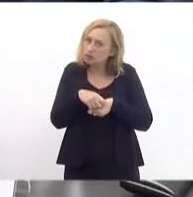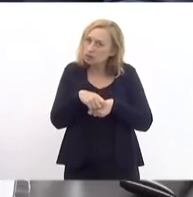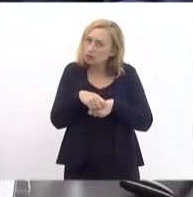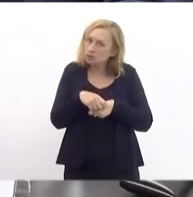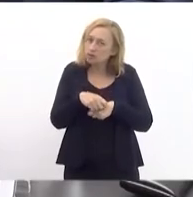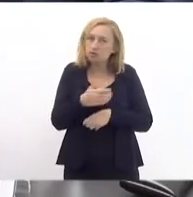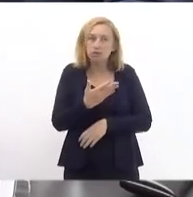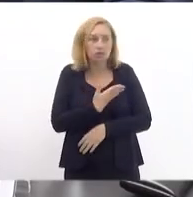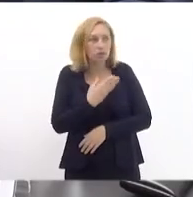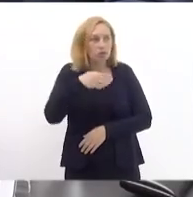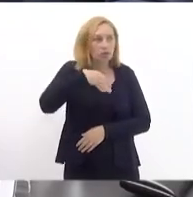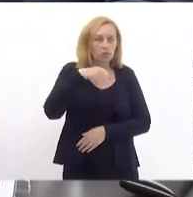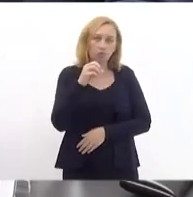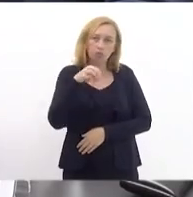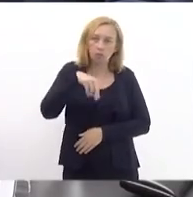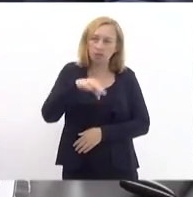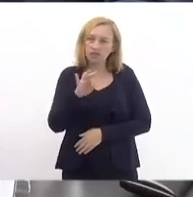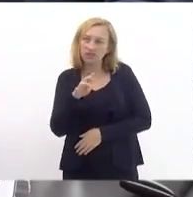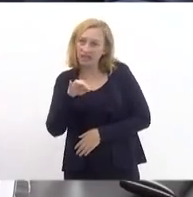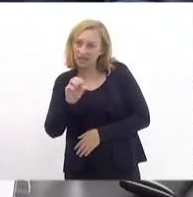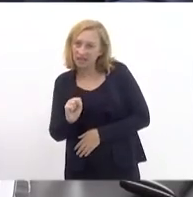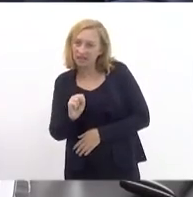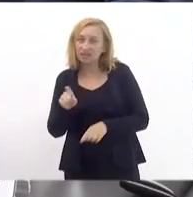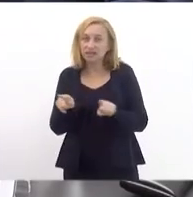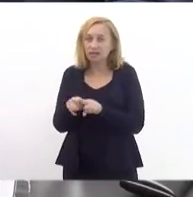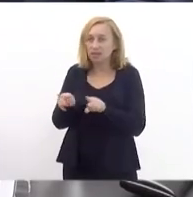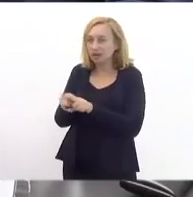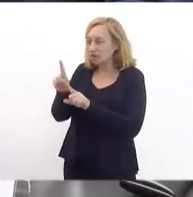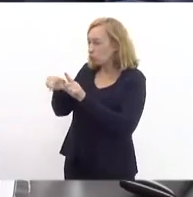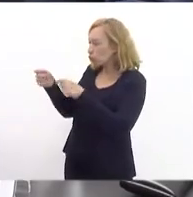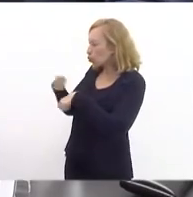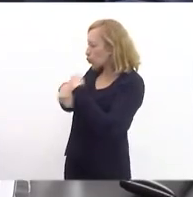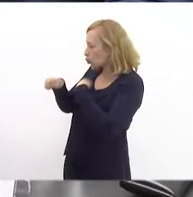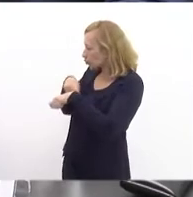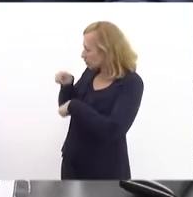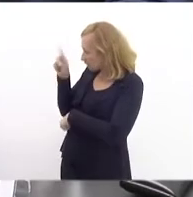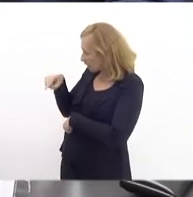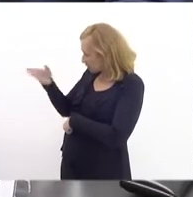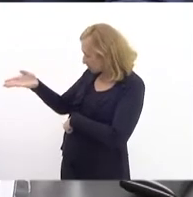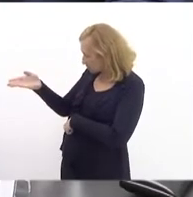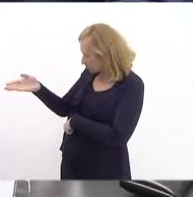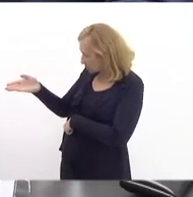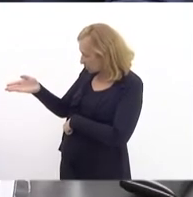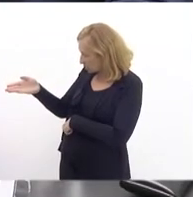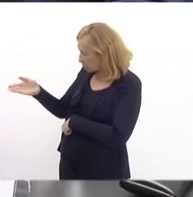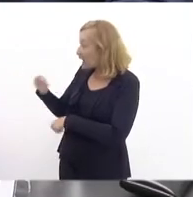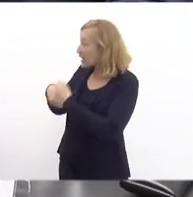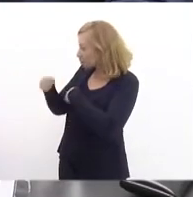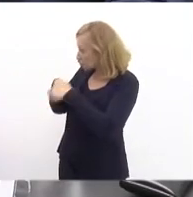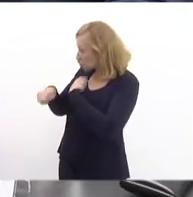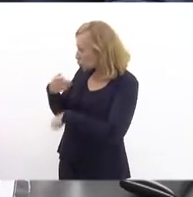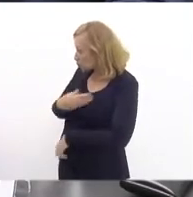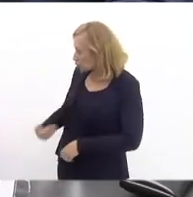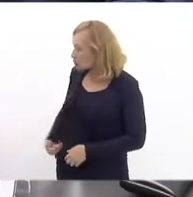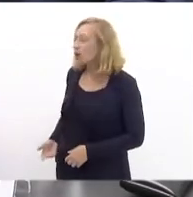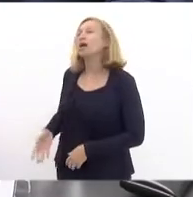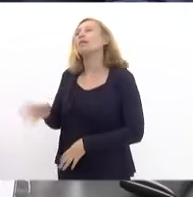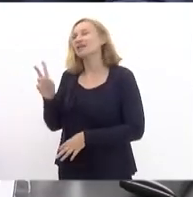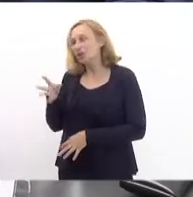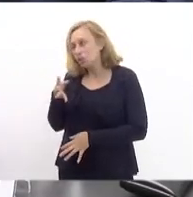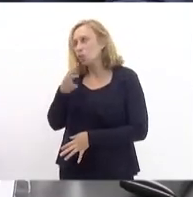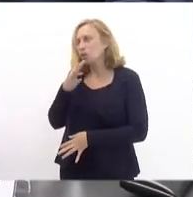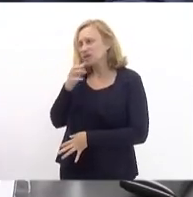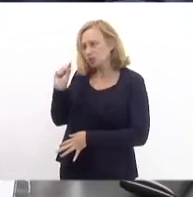nosso Montese, que é, também é economista, não é economista? Administrador público, mas tem os